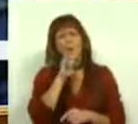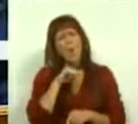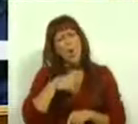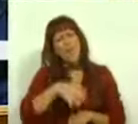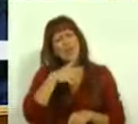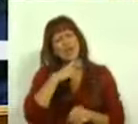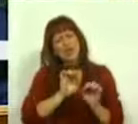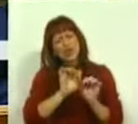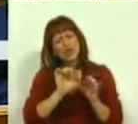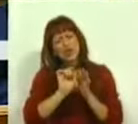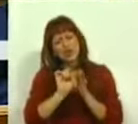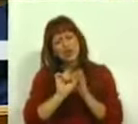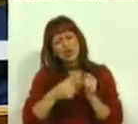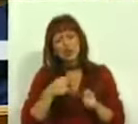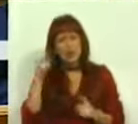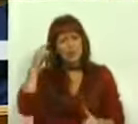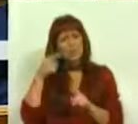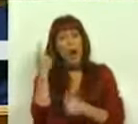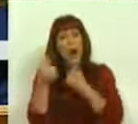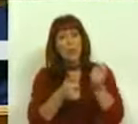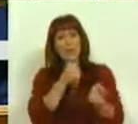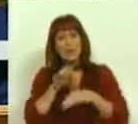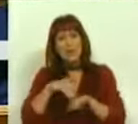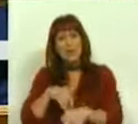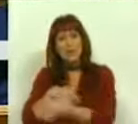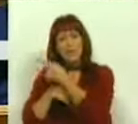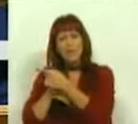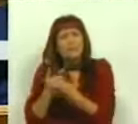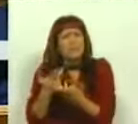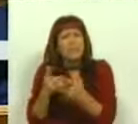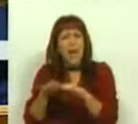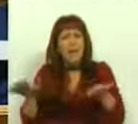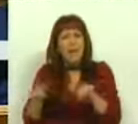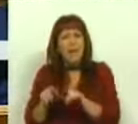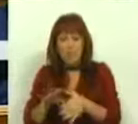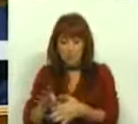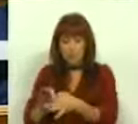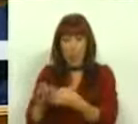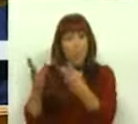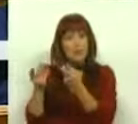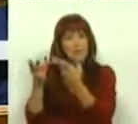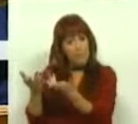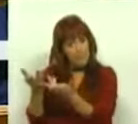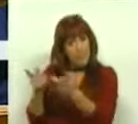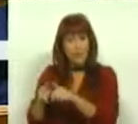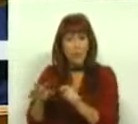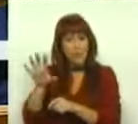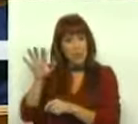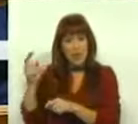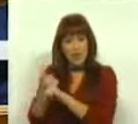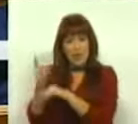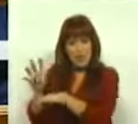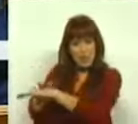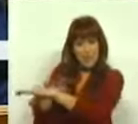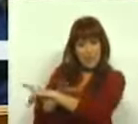pudesse explicitar o alcance de algumas das decisões tomadas, quer ao nível da consolidação orçamental dos